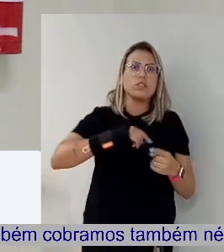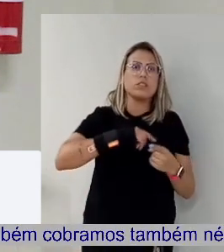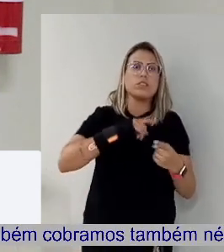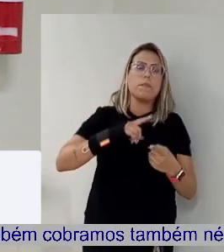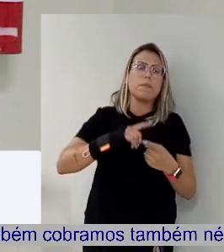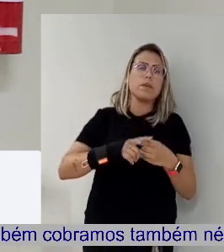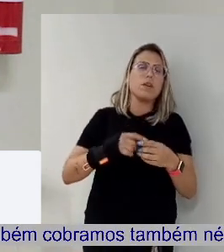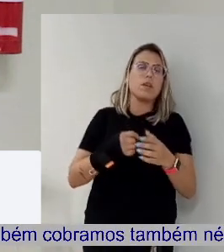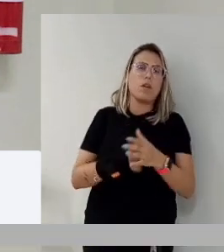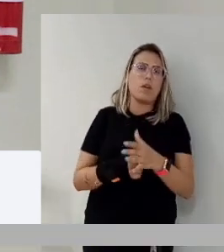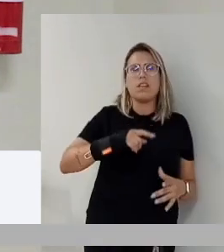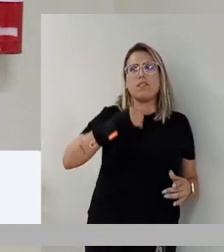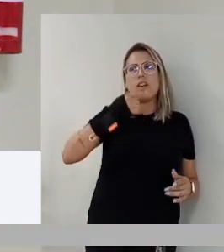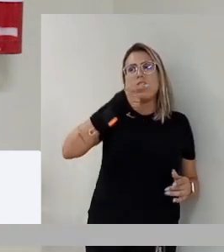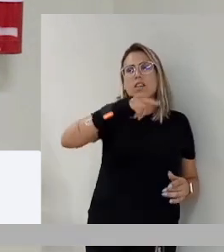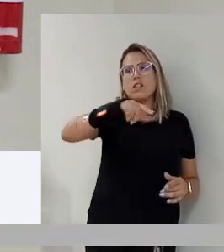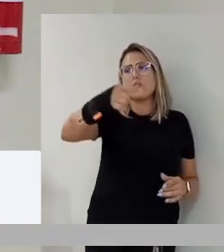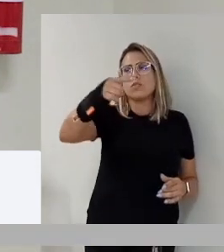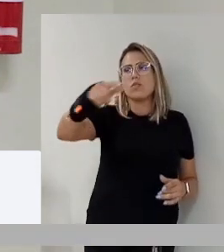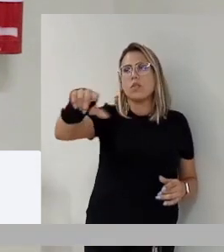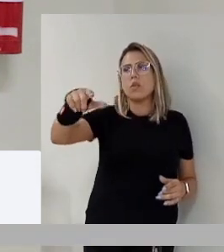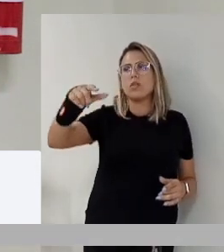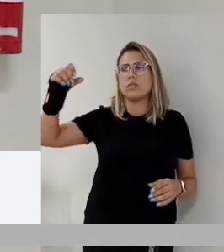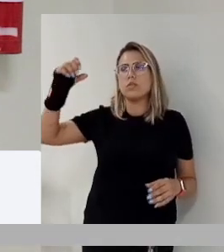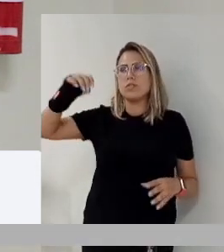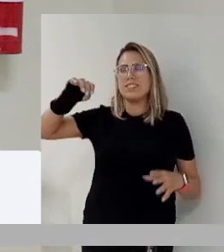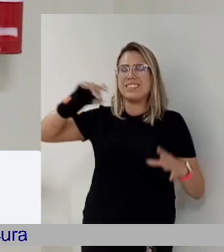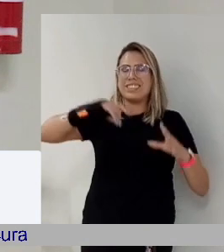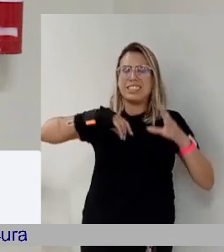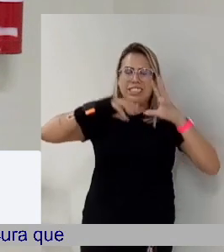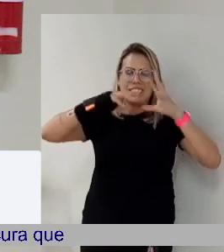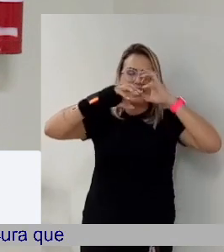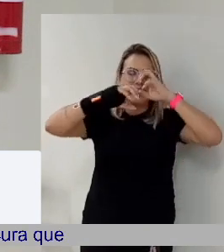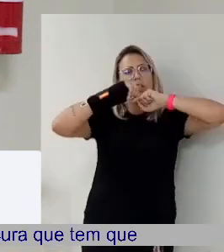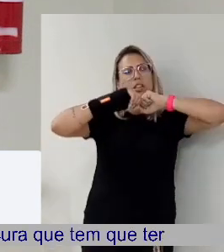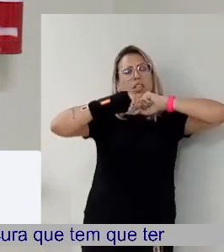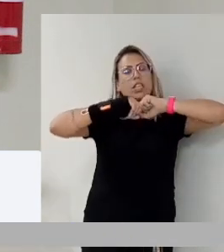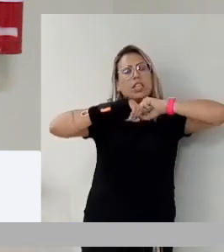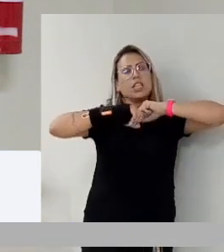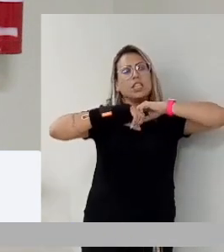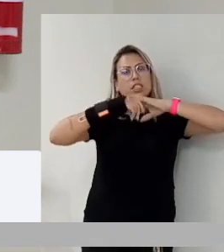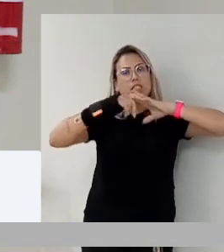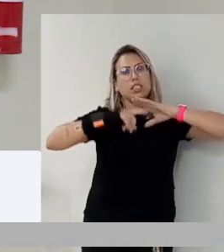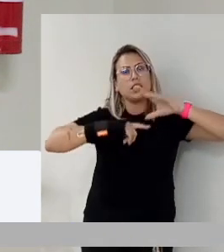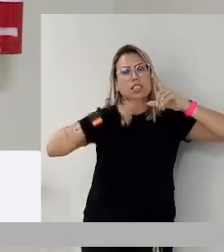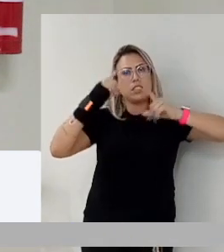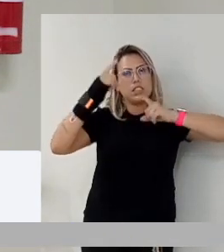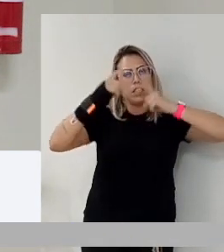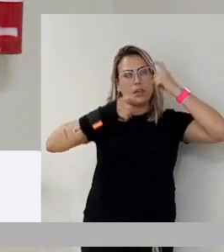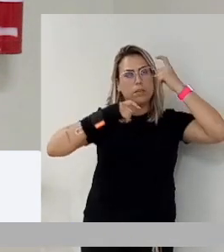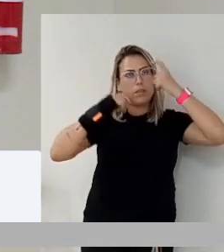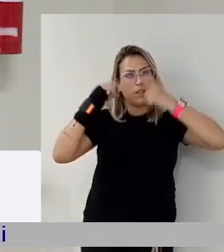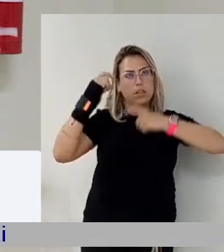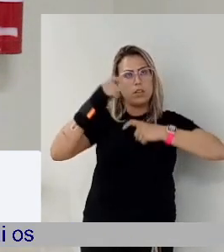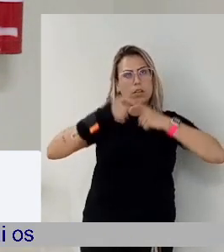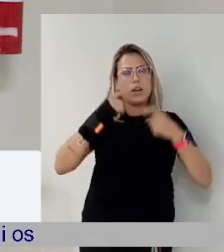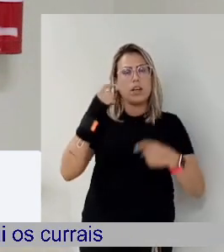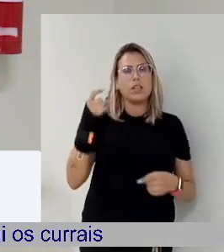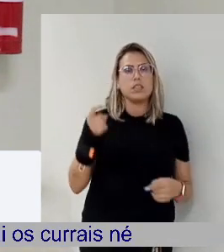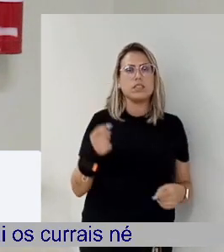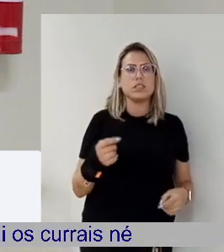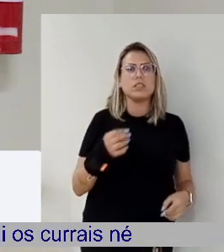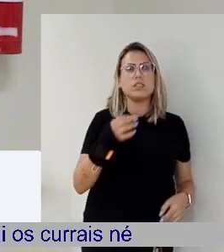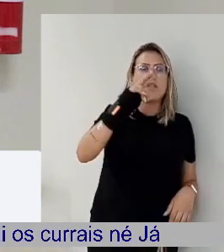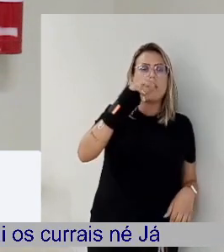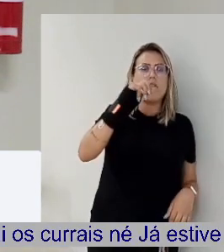Tem várias localidades que está na escura que temos ter essa preocupação Vamos citar aqui os currais né